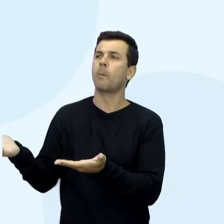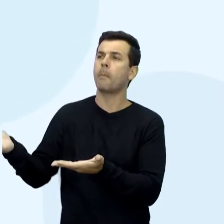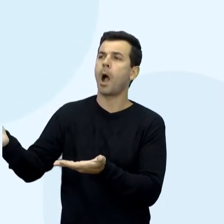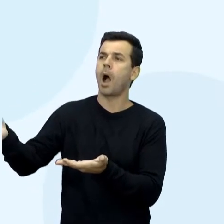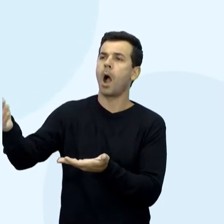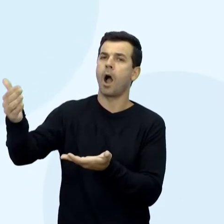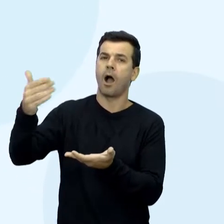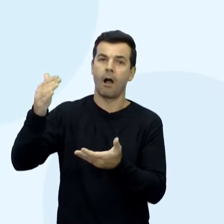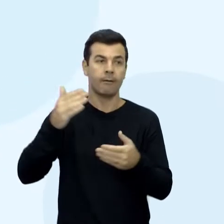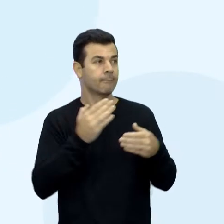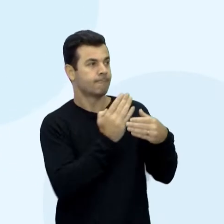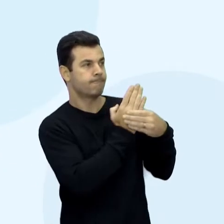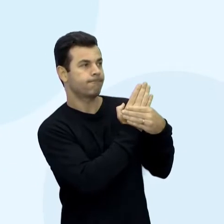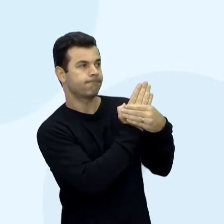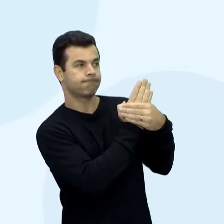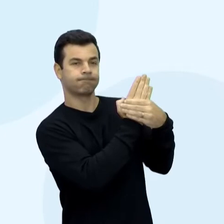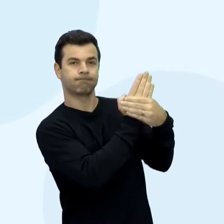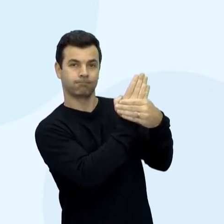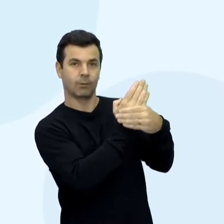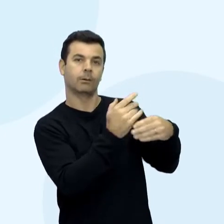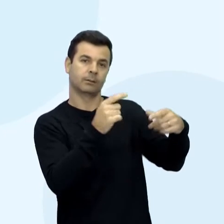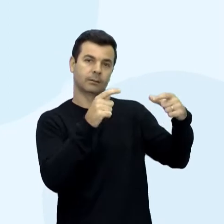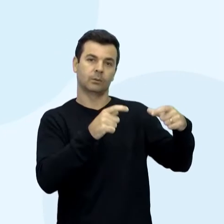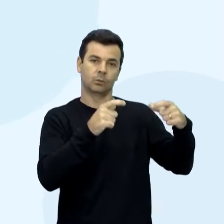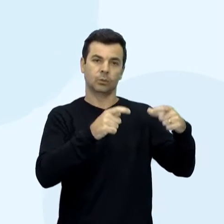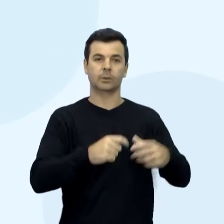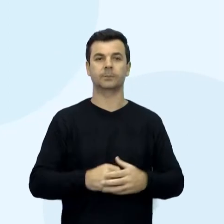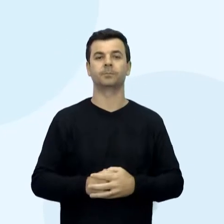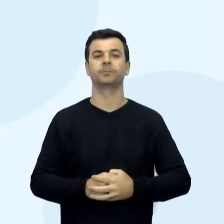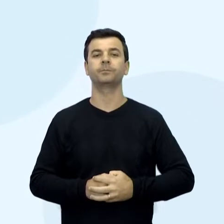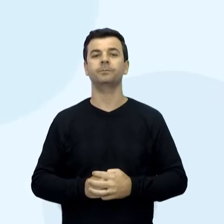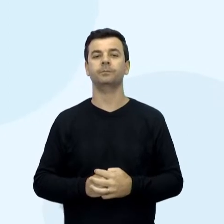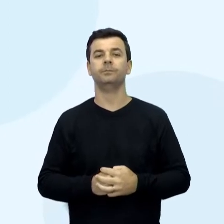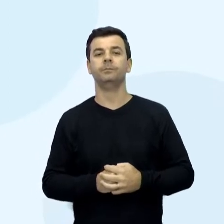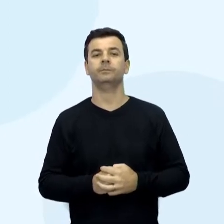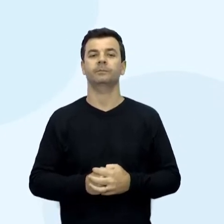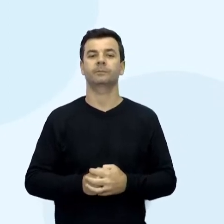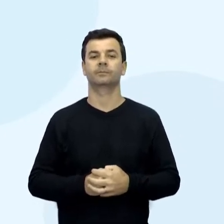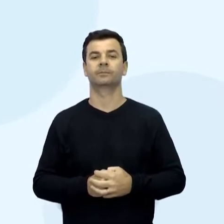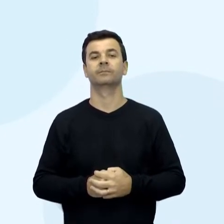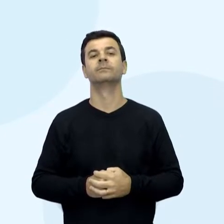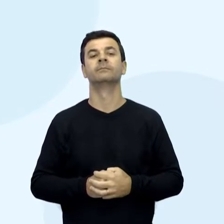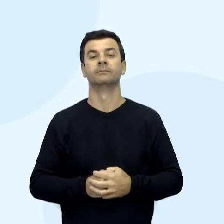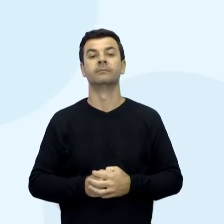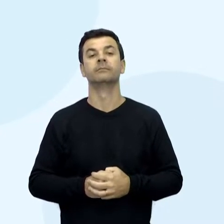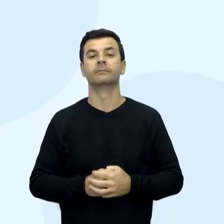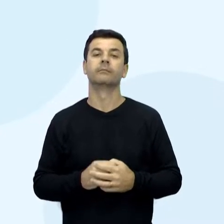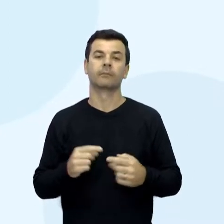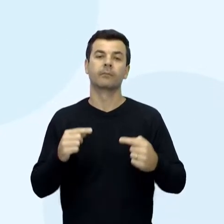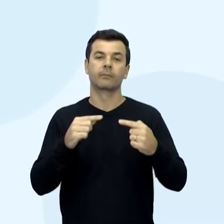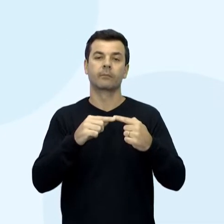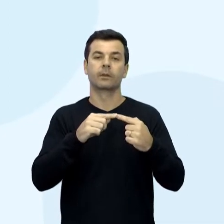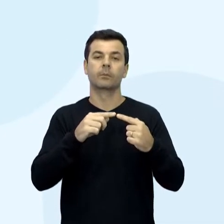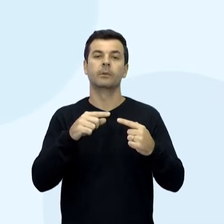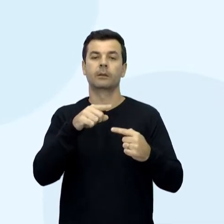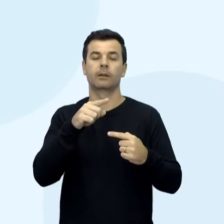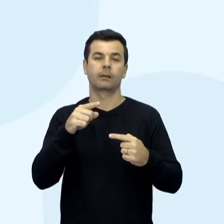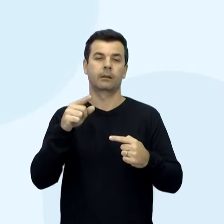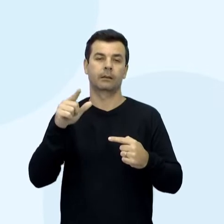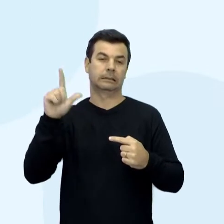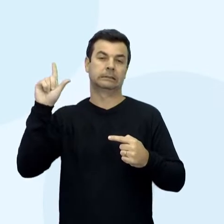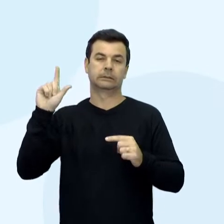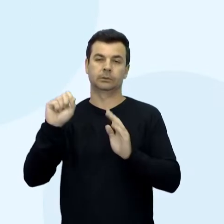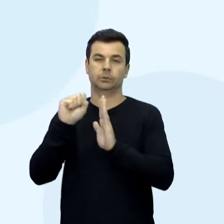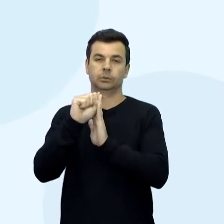vários pergaminhos nesta biblioteca, tá? Então aqui nós temos essa representação, ela é do século